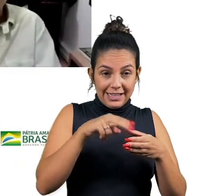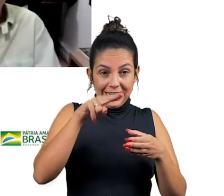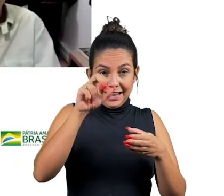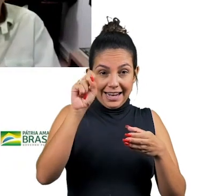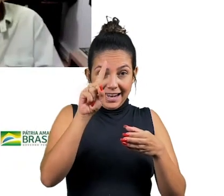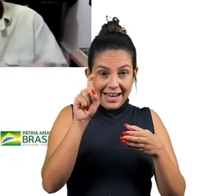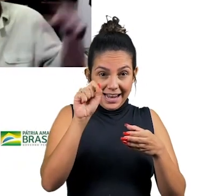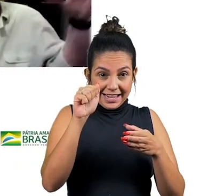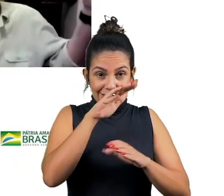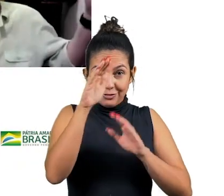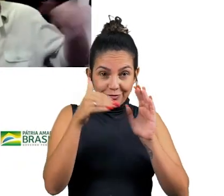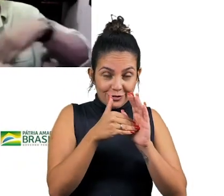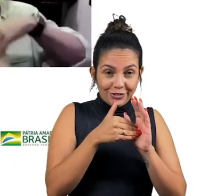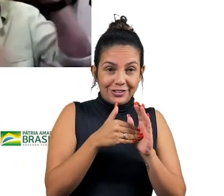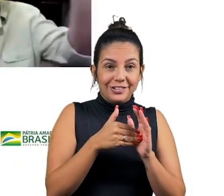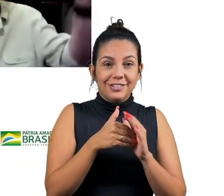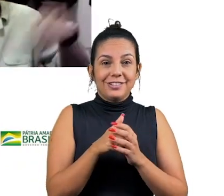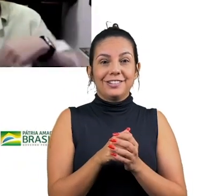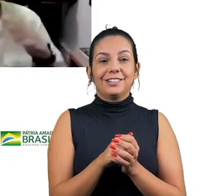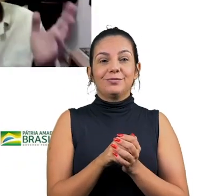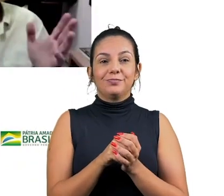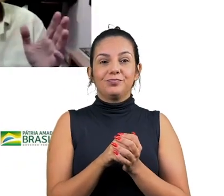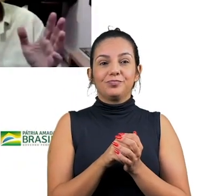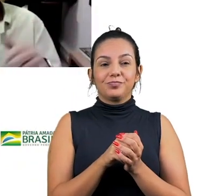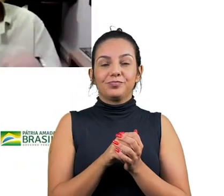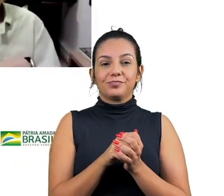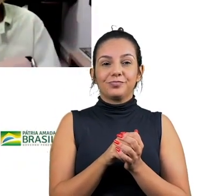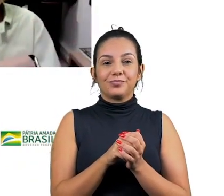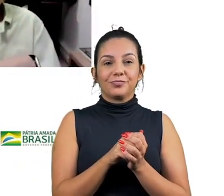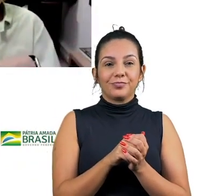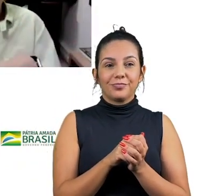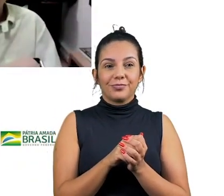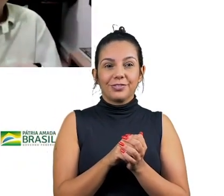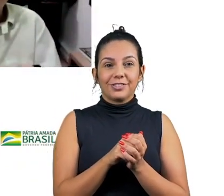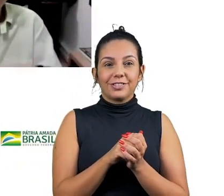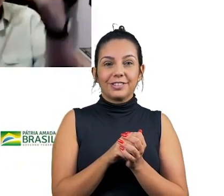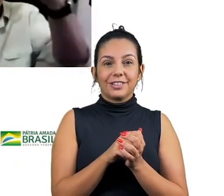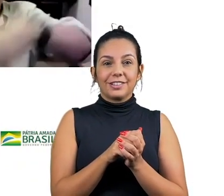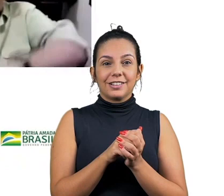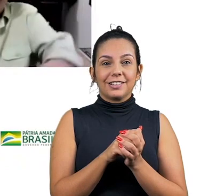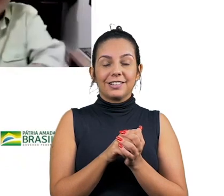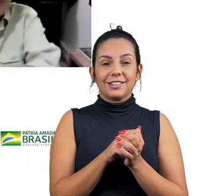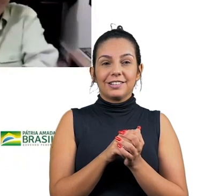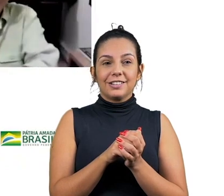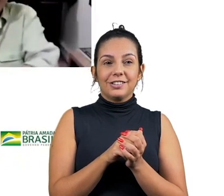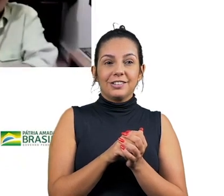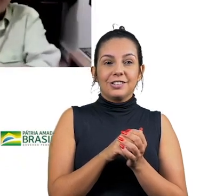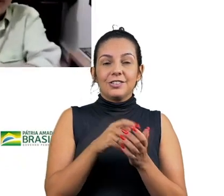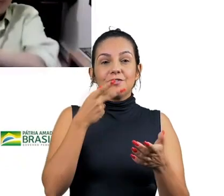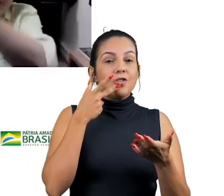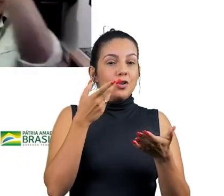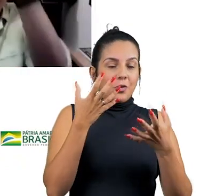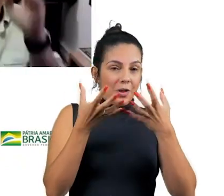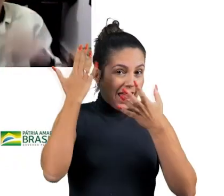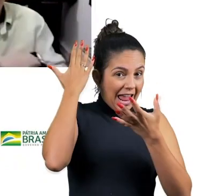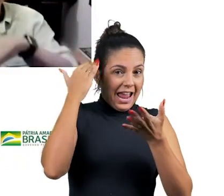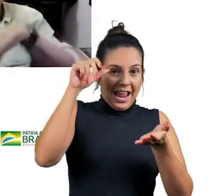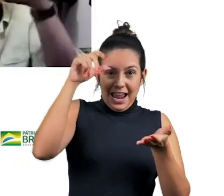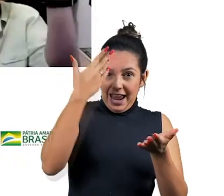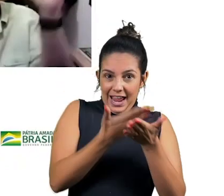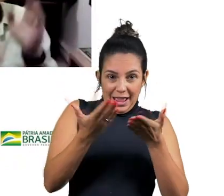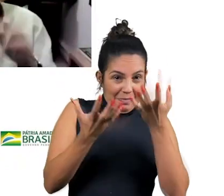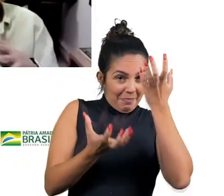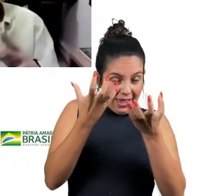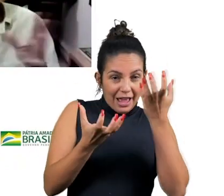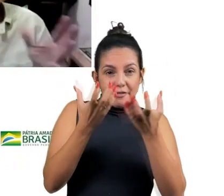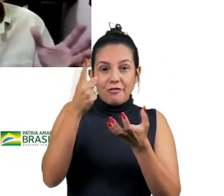as Apollo, estão na órbita aí, ó. Queimando ozônio. Ou pegaram fogo ou caíram, estão na